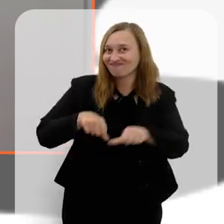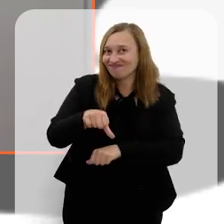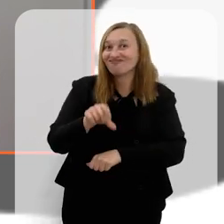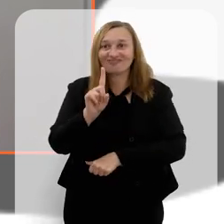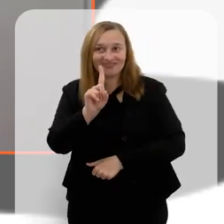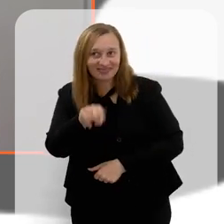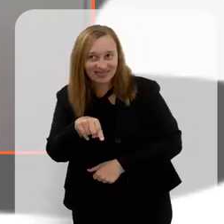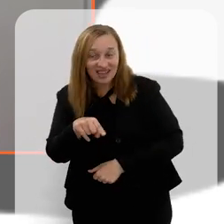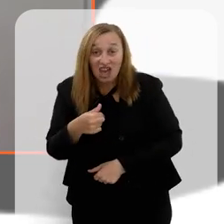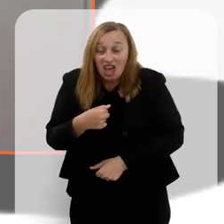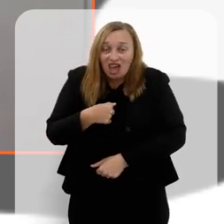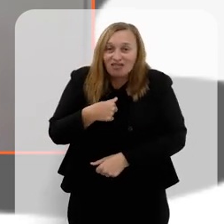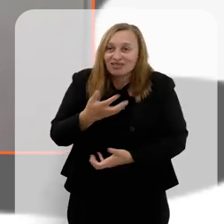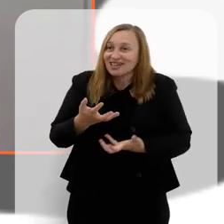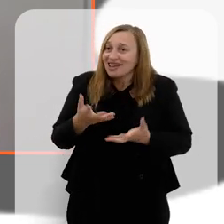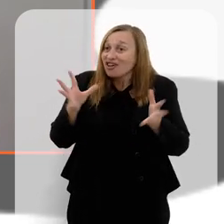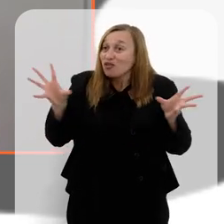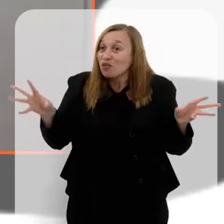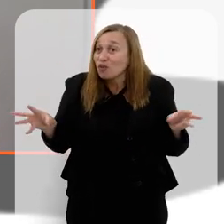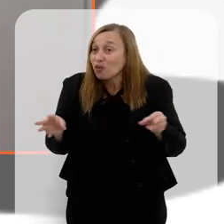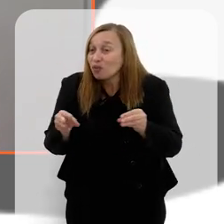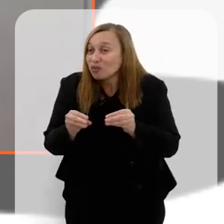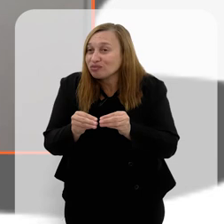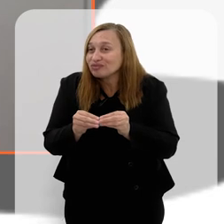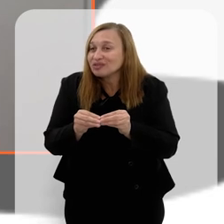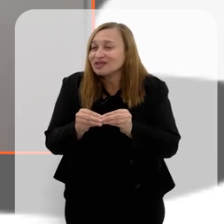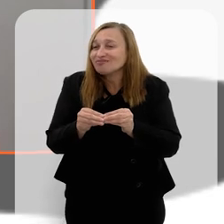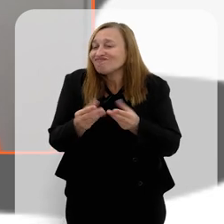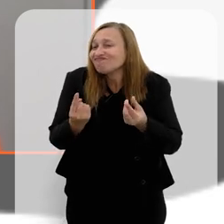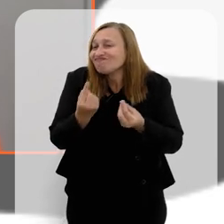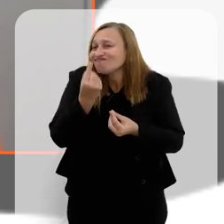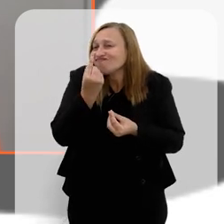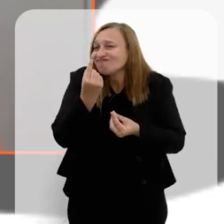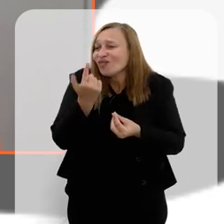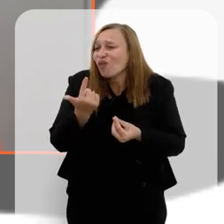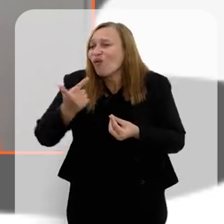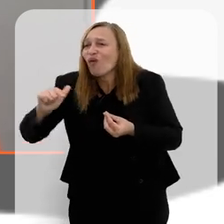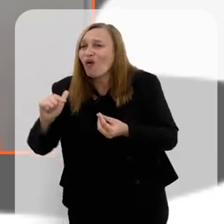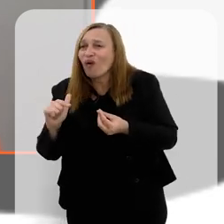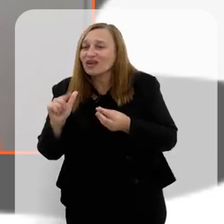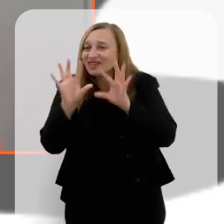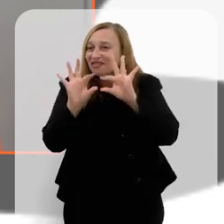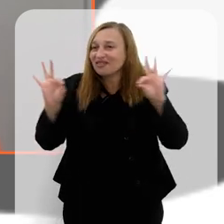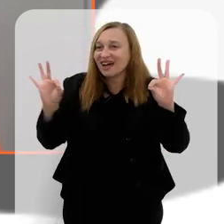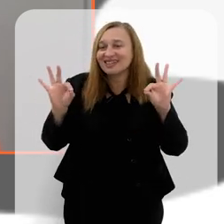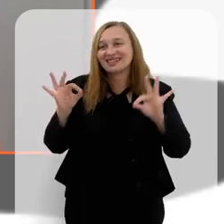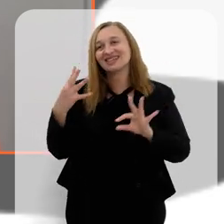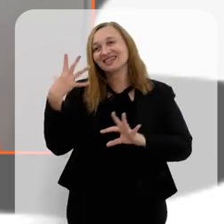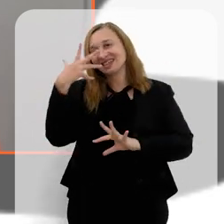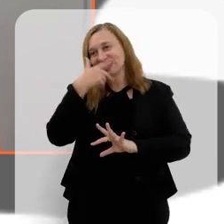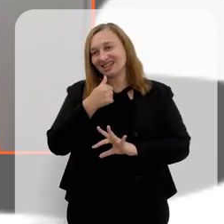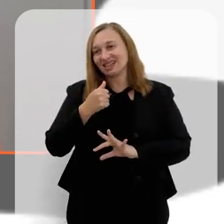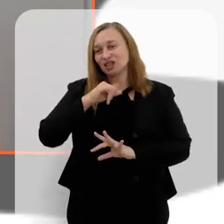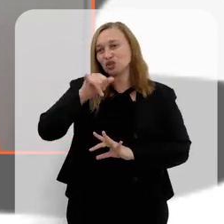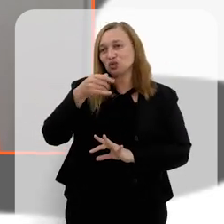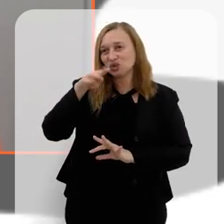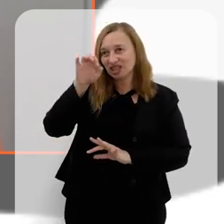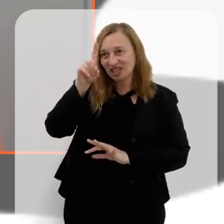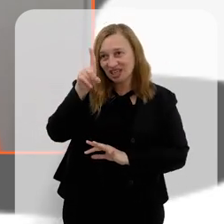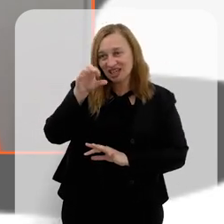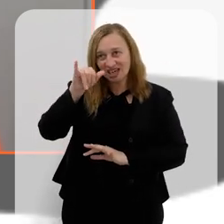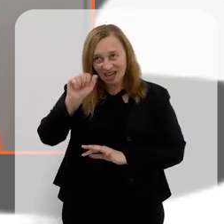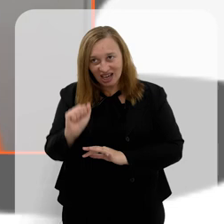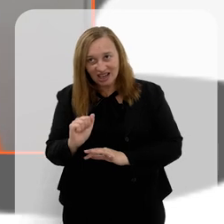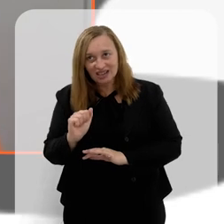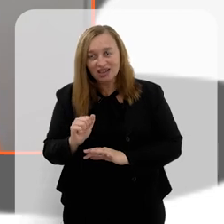é transformadora, né? E eu queria fechar com uma outra pérola do Julian.